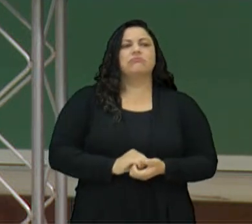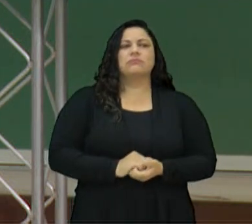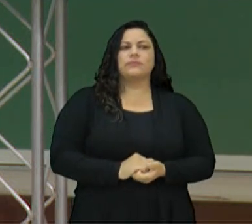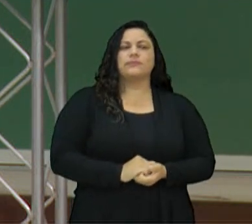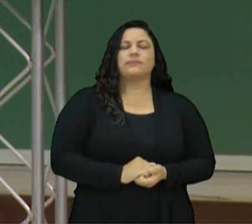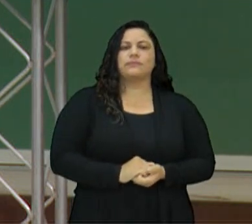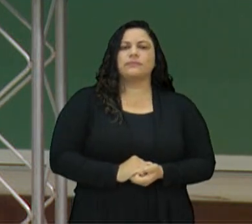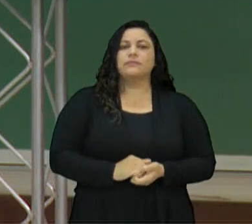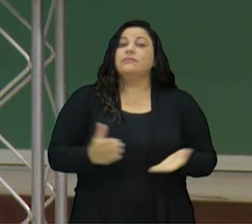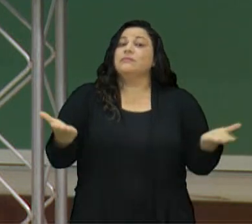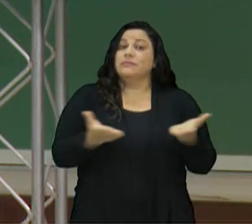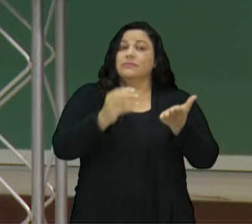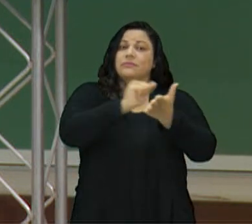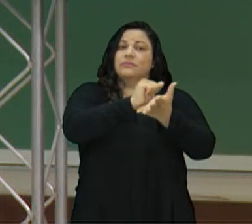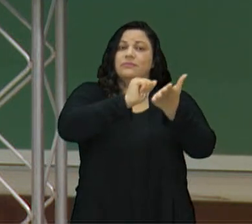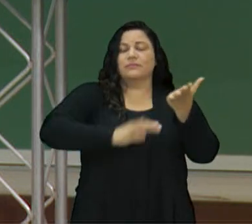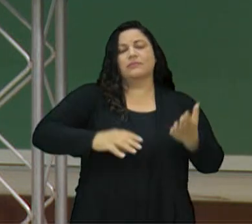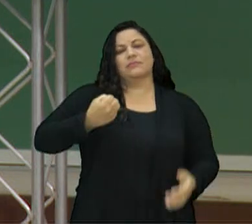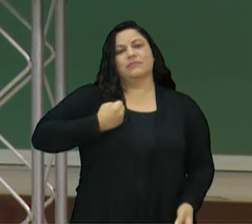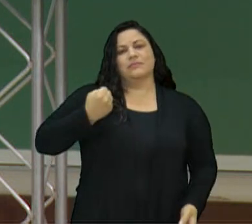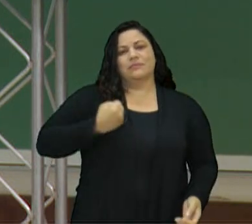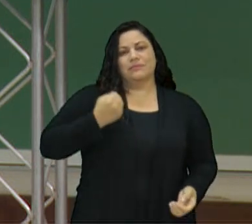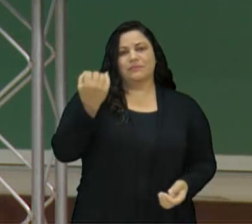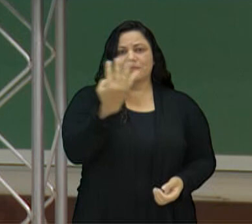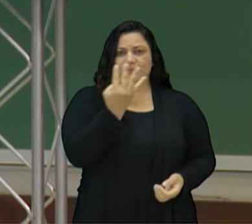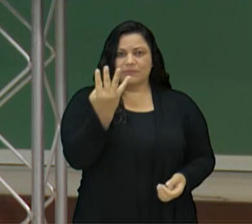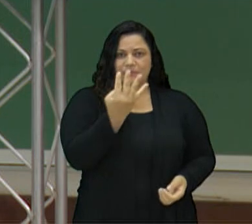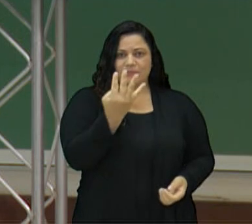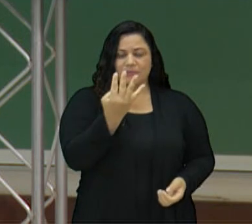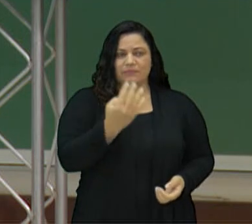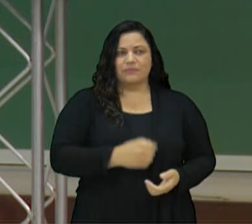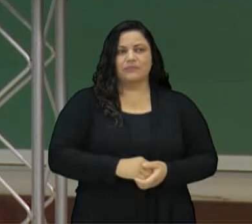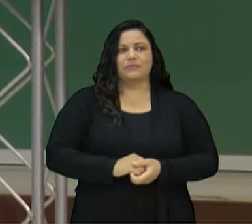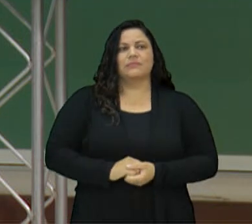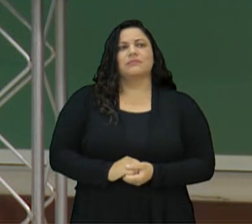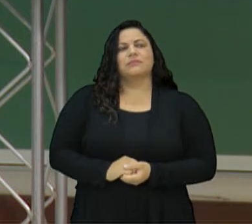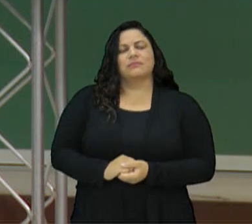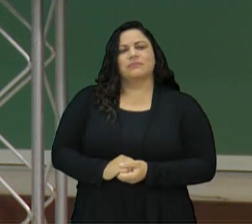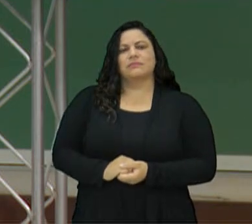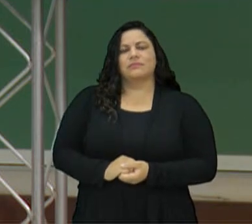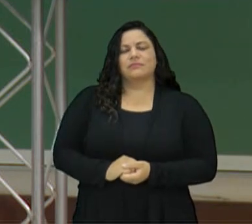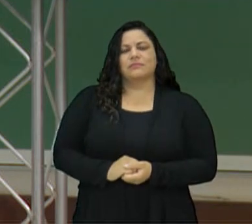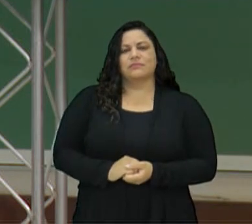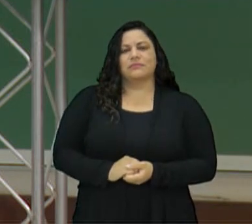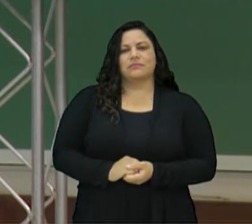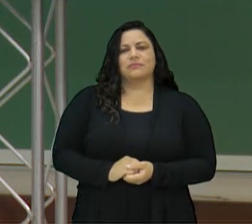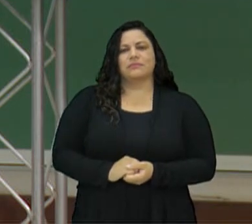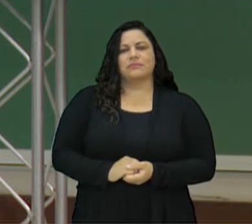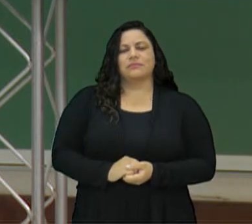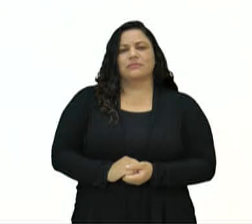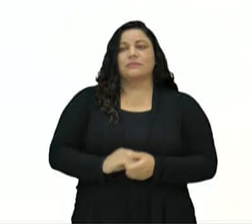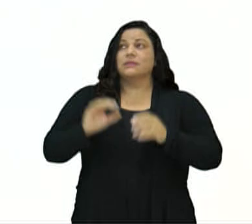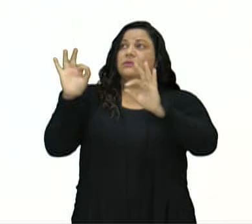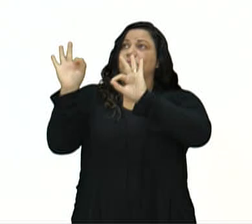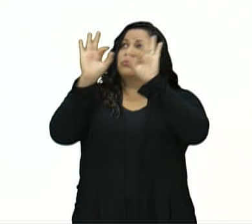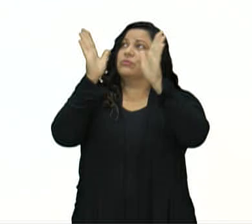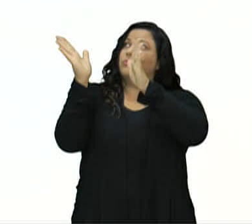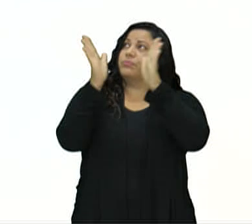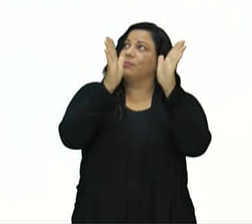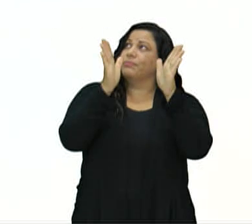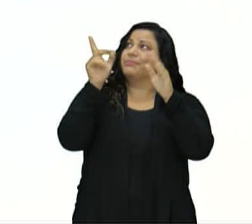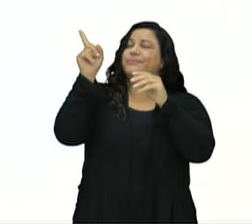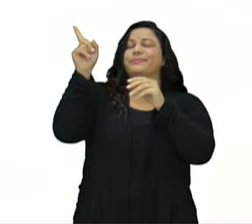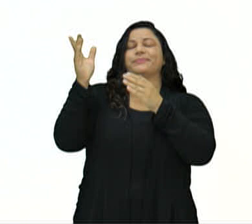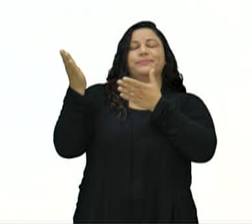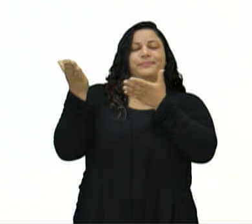atividade 4. Agora, eu pido que imagines que buscas comprar uma vivienda. Escreve um anúncio